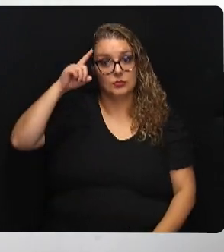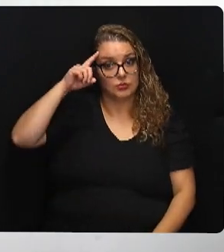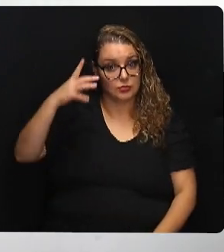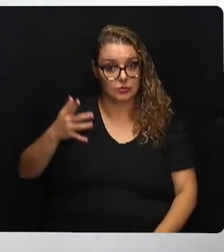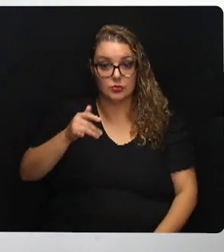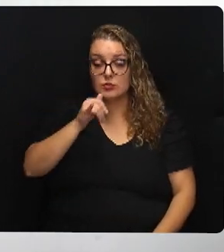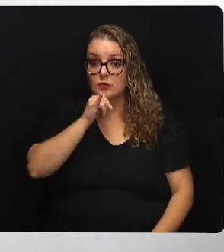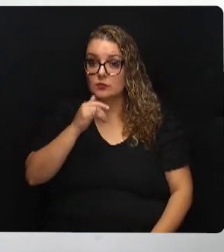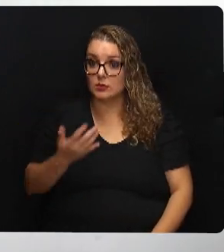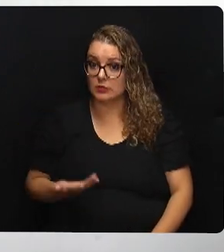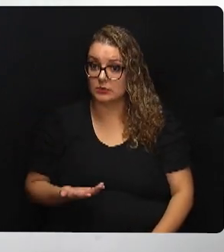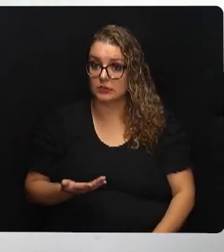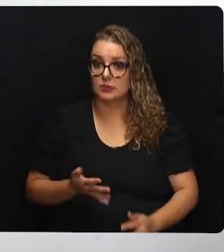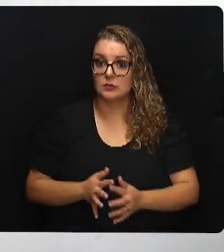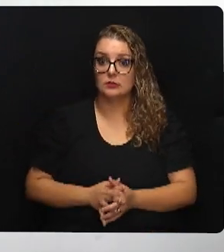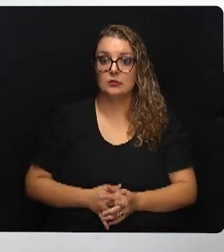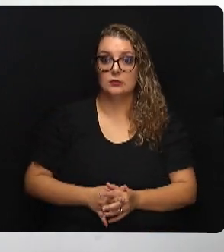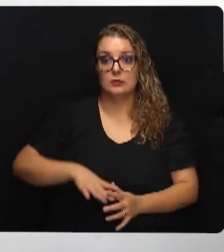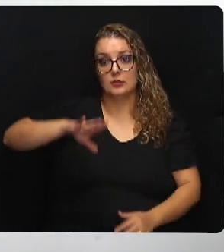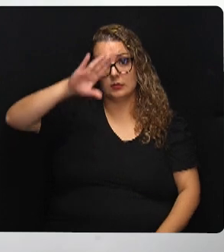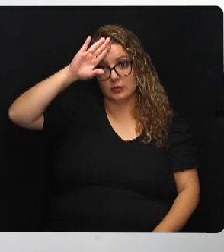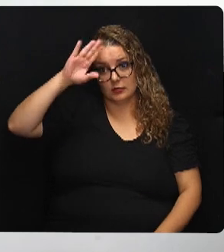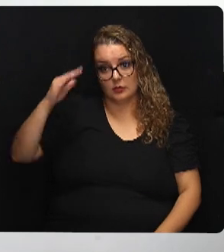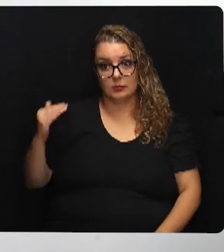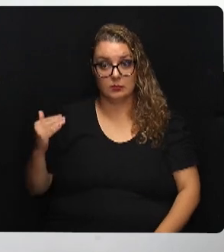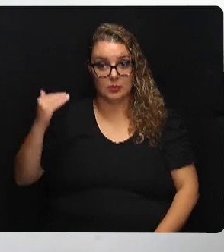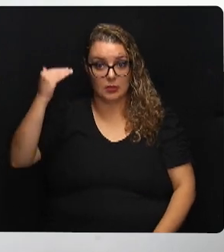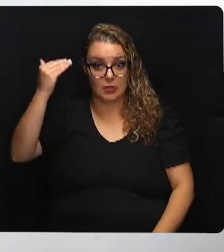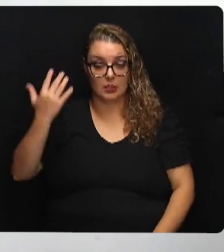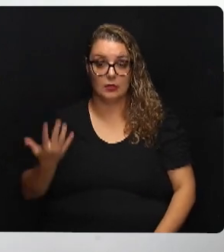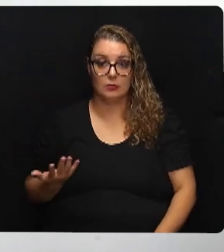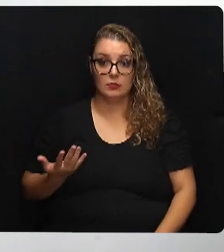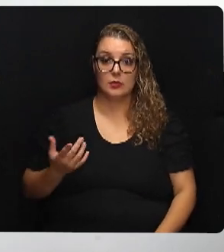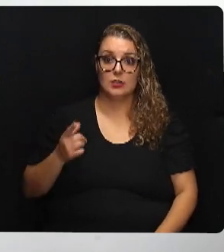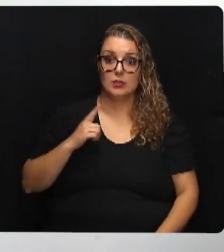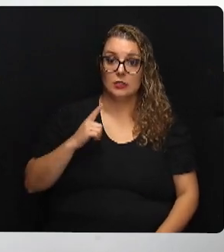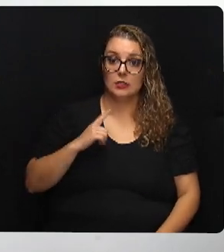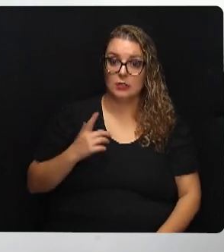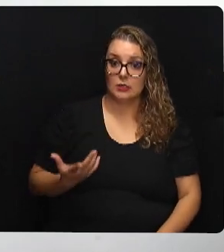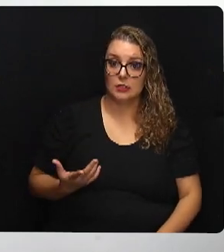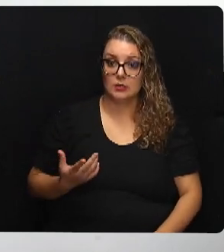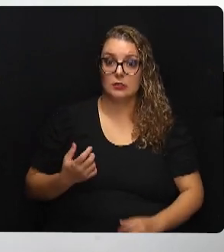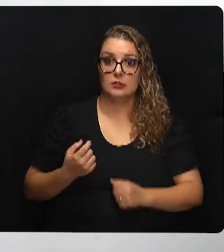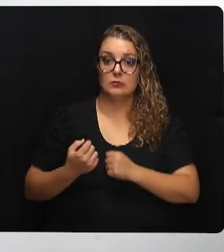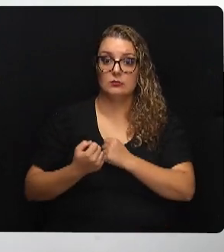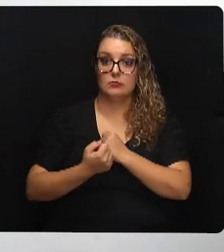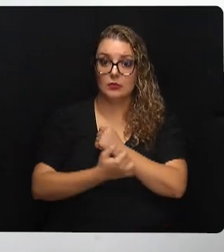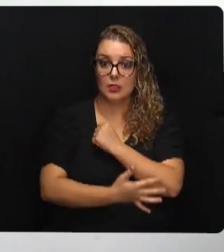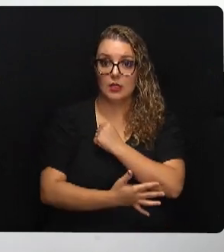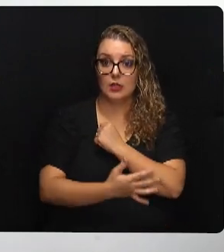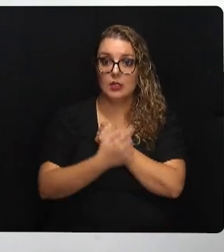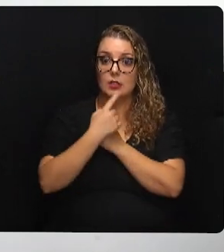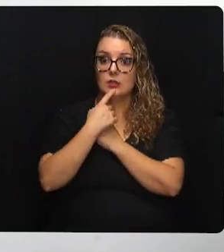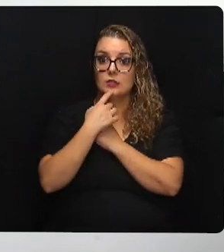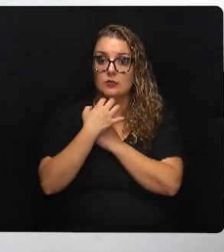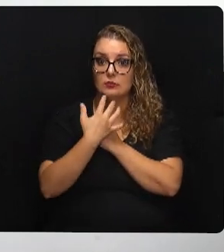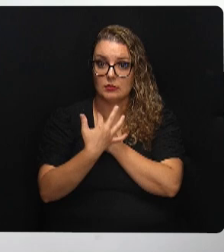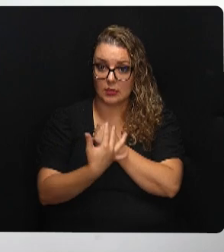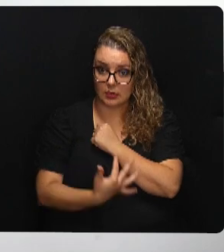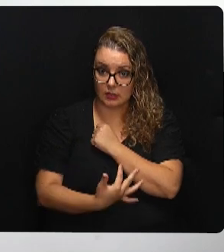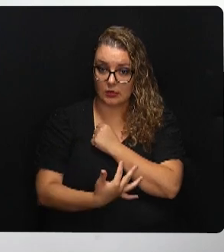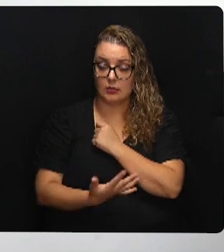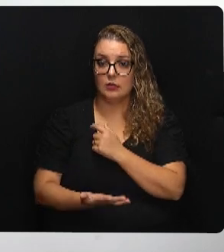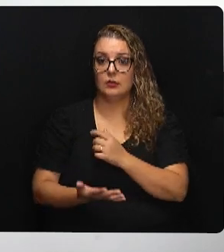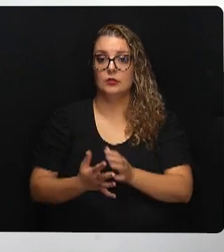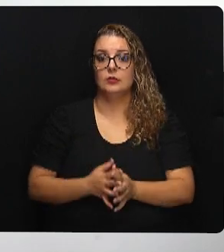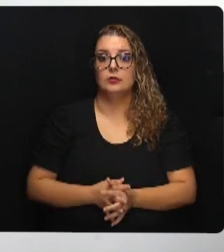mais de 24 horas, por exemplo, febre alta, presença de sangue nas